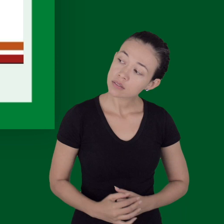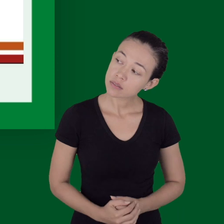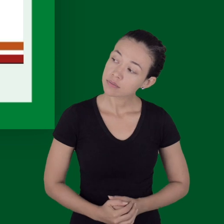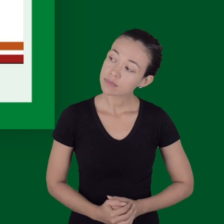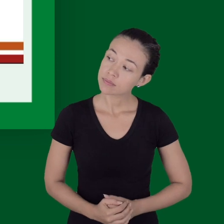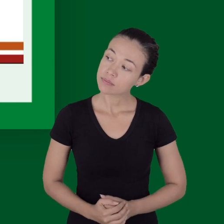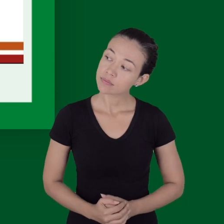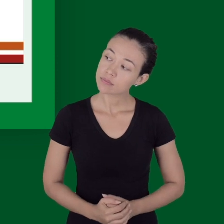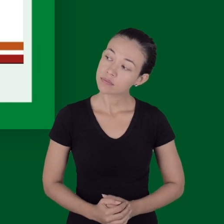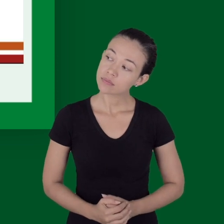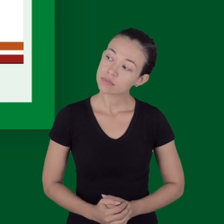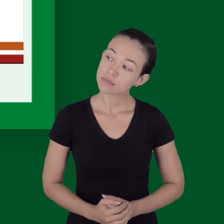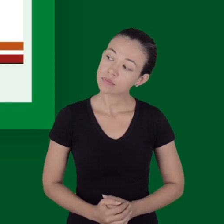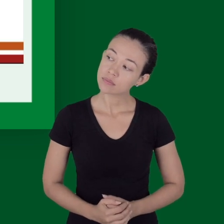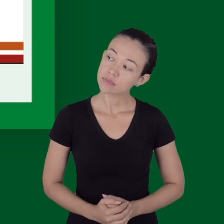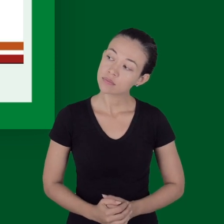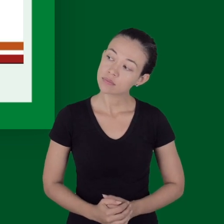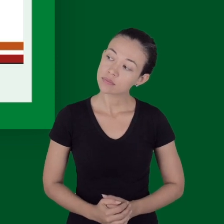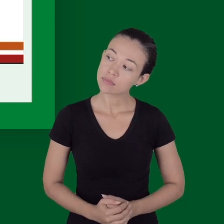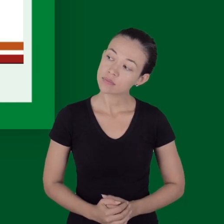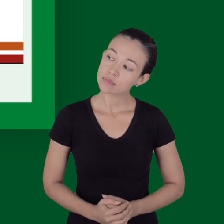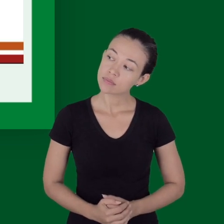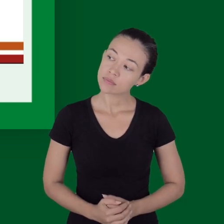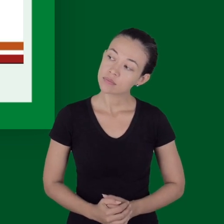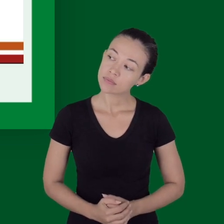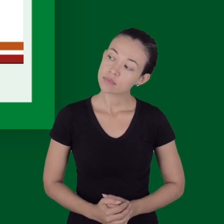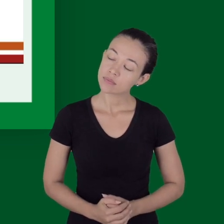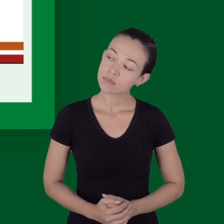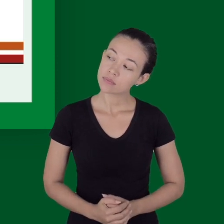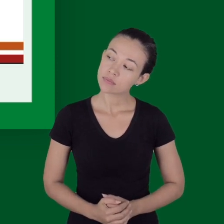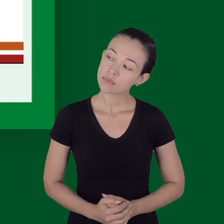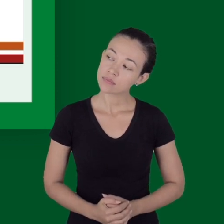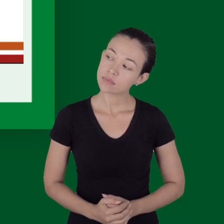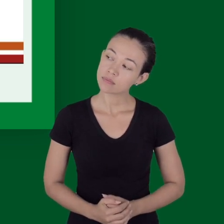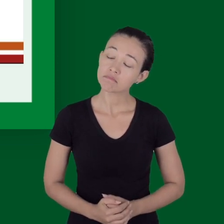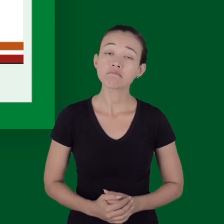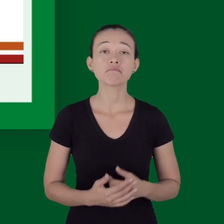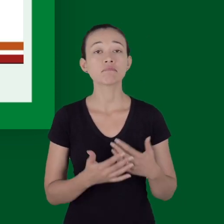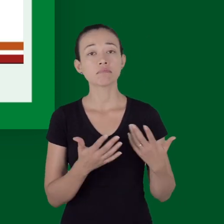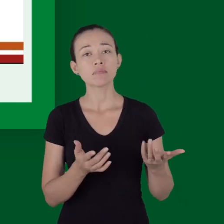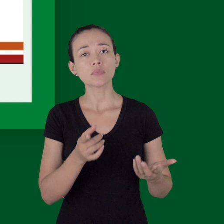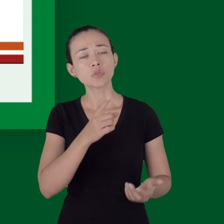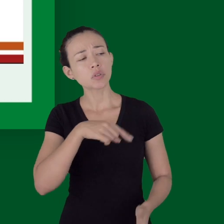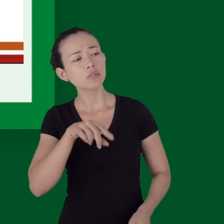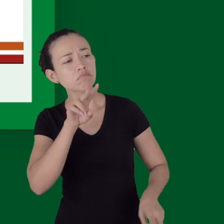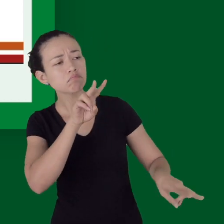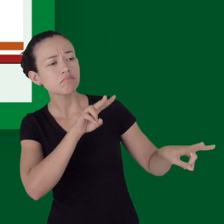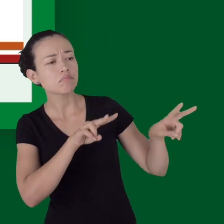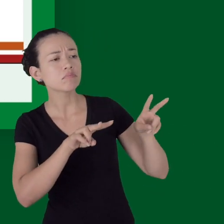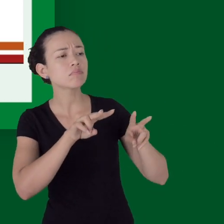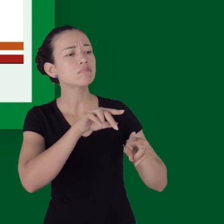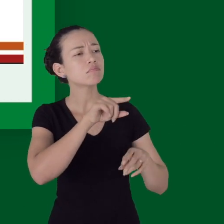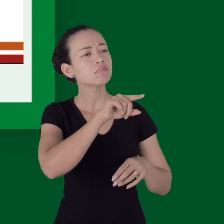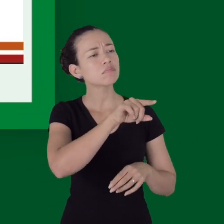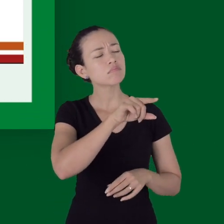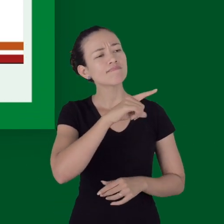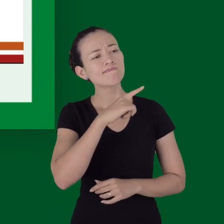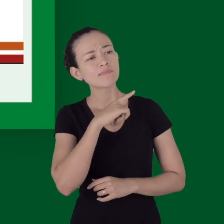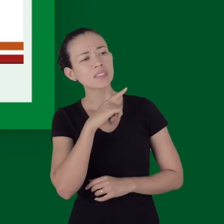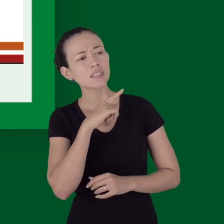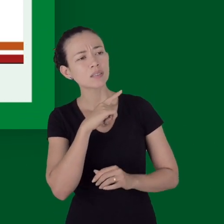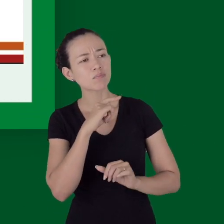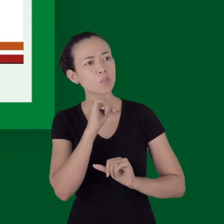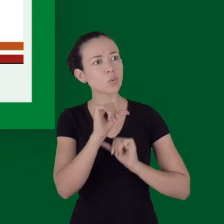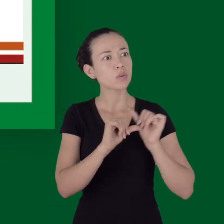110 e glicemia de 143, um Glasgow de 15. Então, olhando os sinais vitais, tem alguma coisa assim para